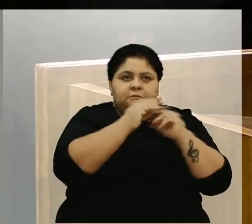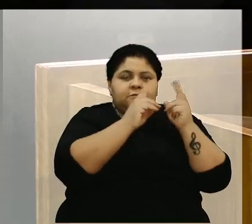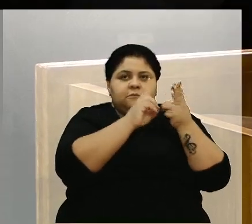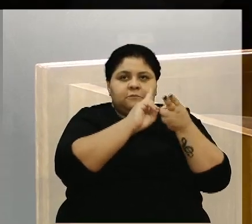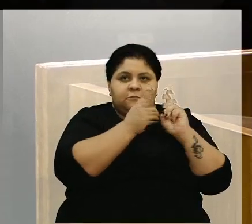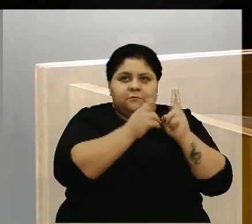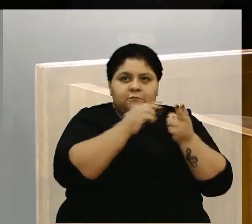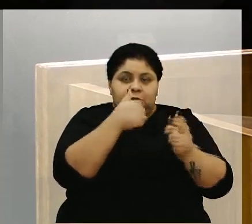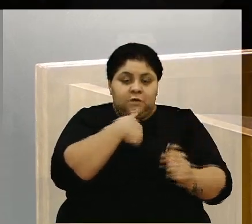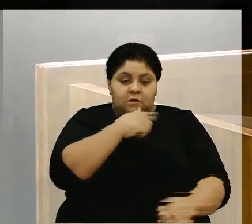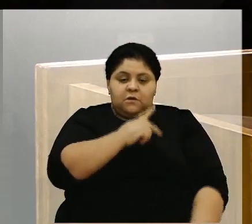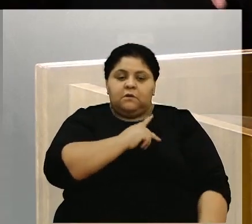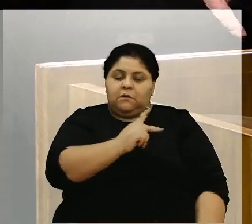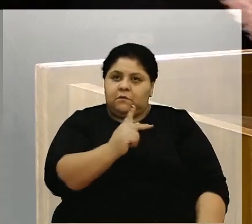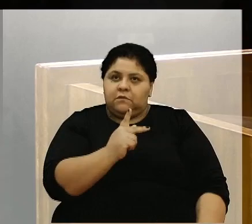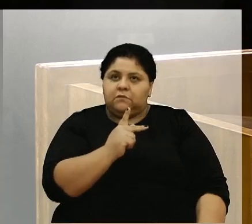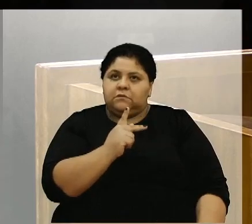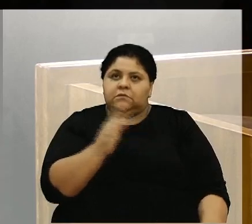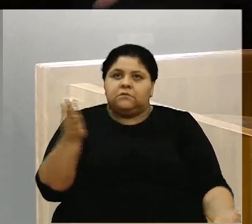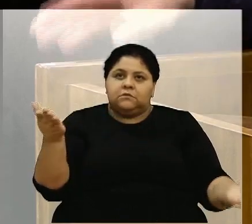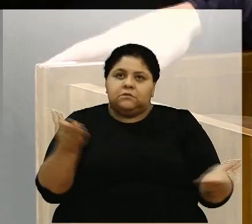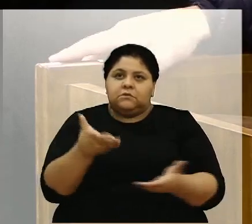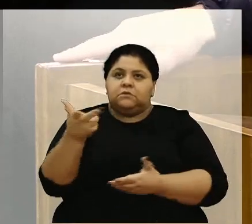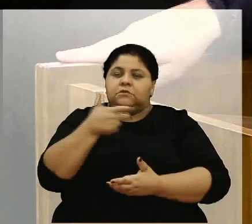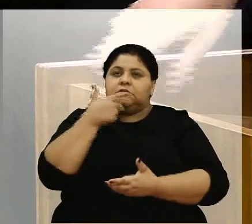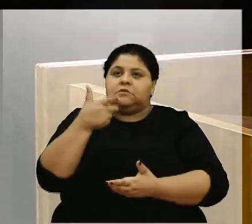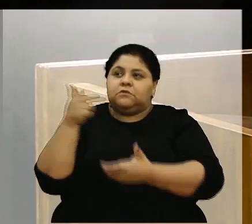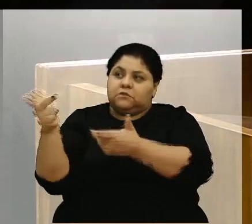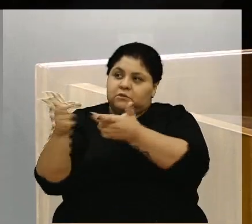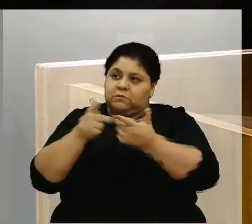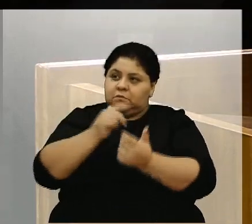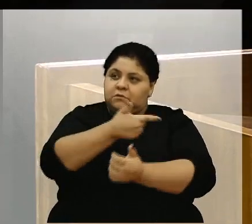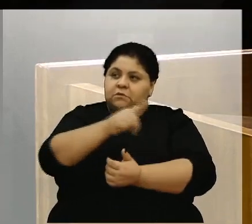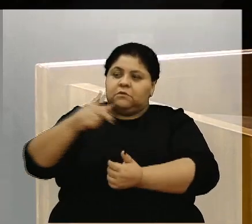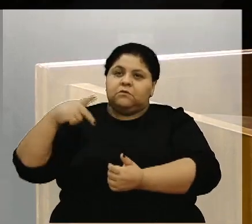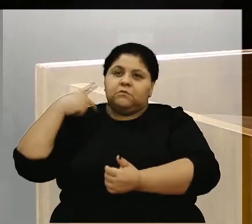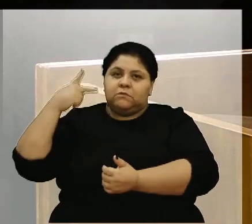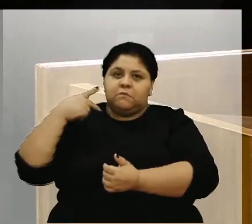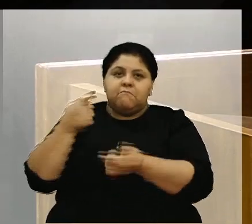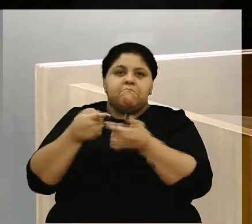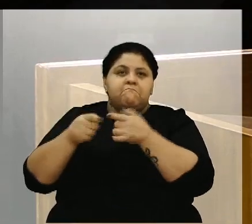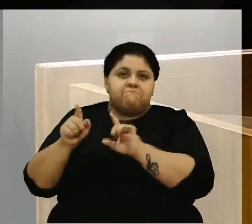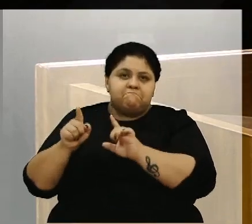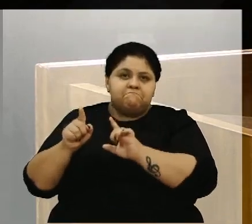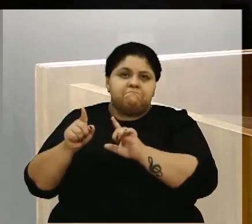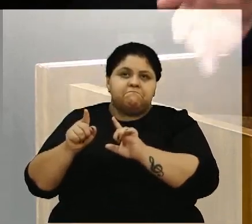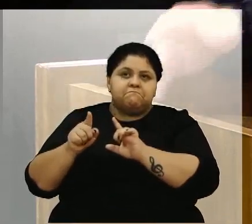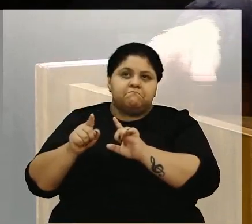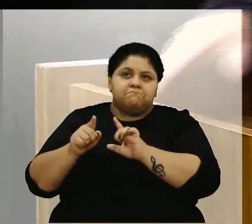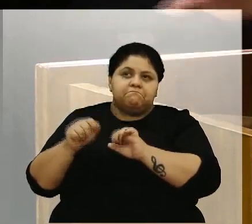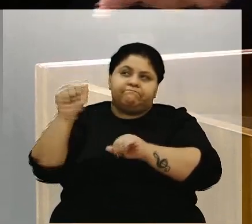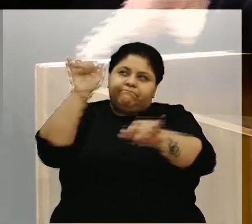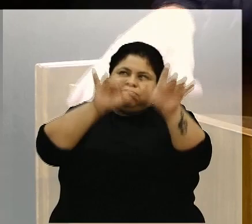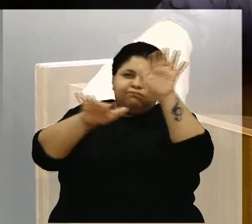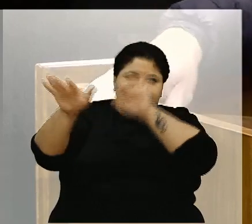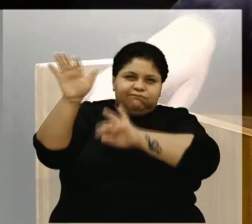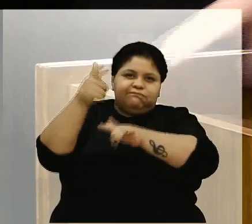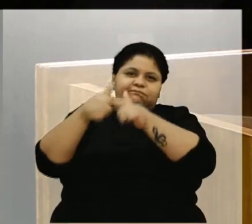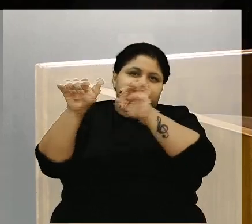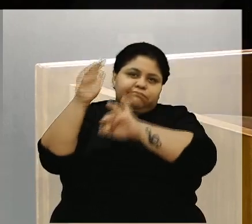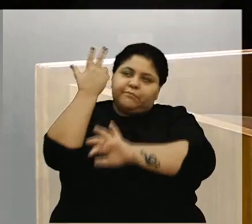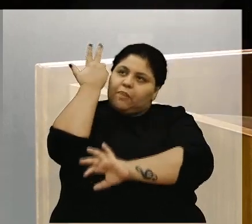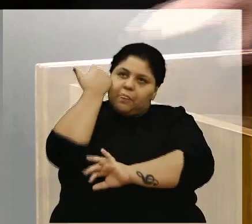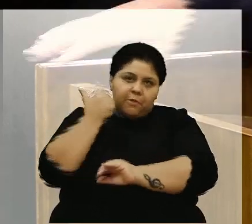sou presidente, e já tinha mencionado o convite a outros vereadores, mas devido a esses eventos climáticos, normal, teve